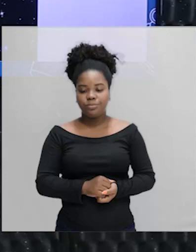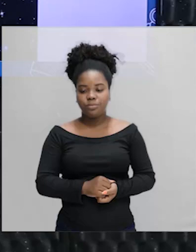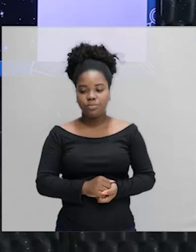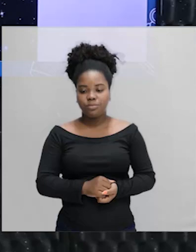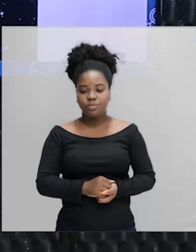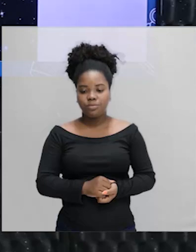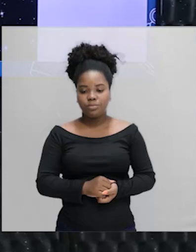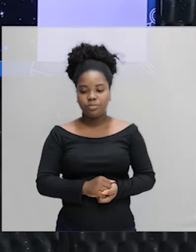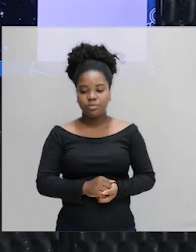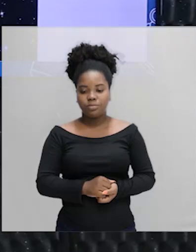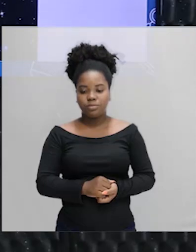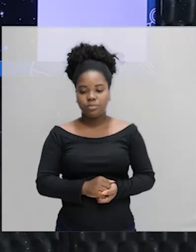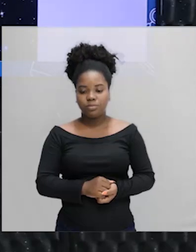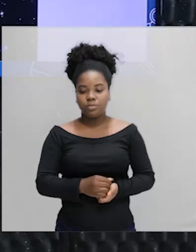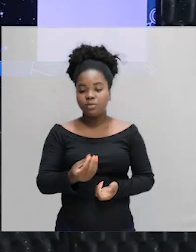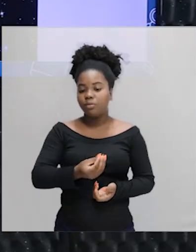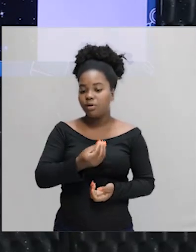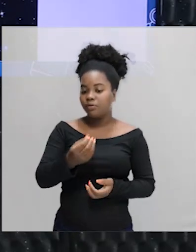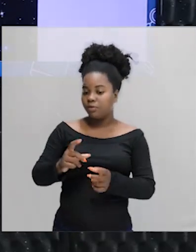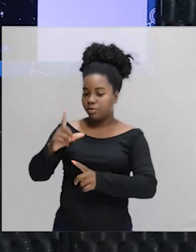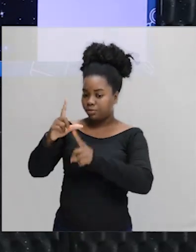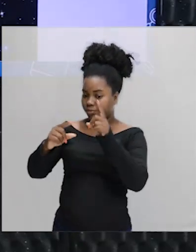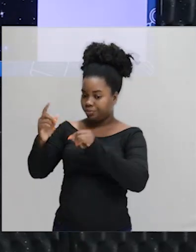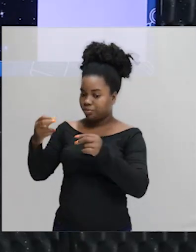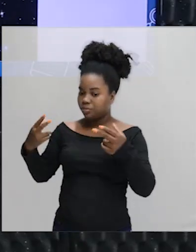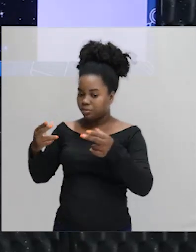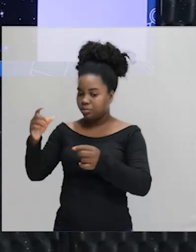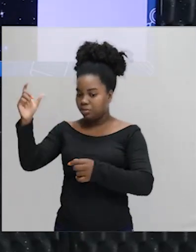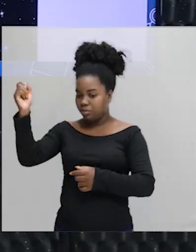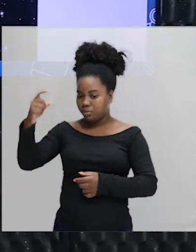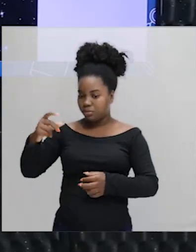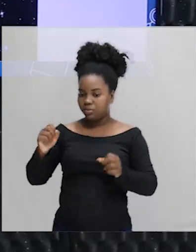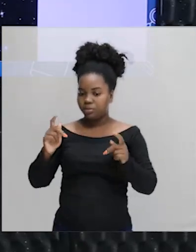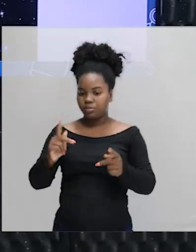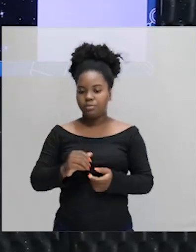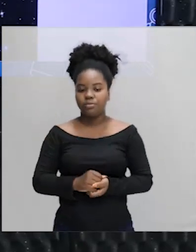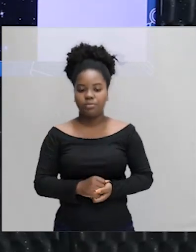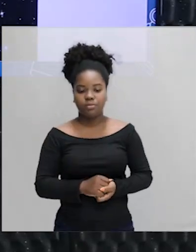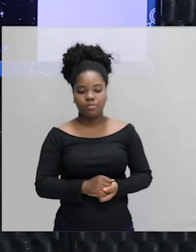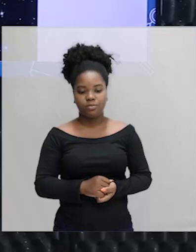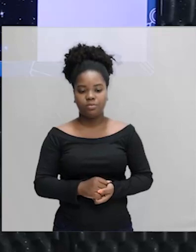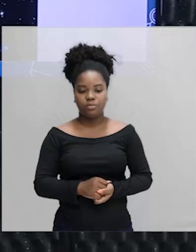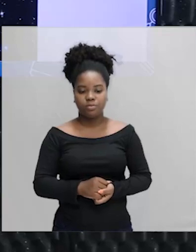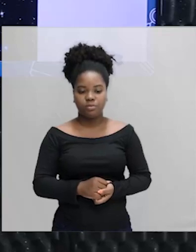aí de uma estrela dessa, como o Sol ou outra estrela, né?